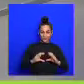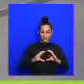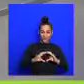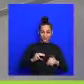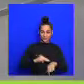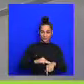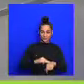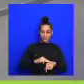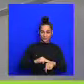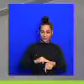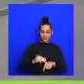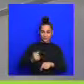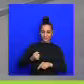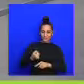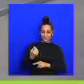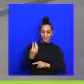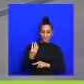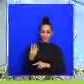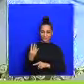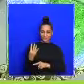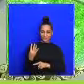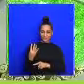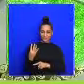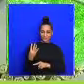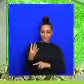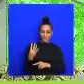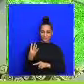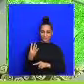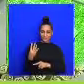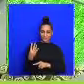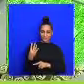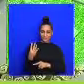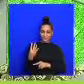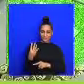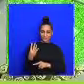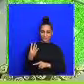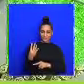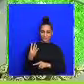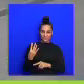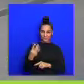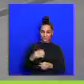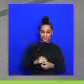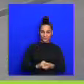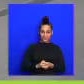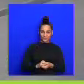Bola marrom. Número 4.